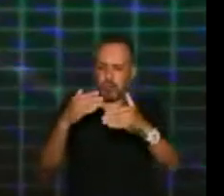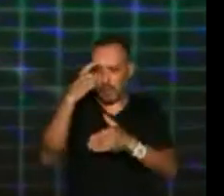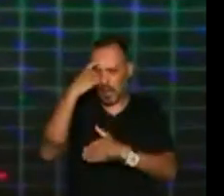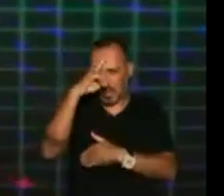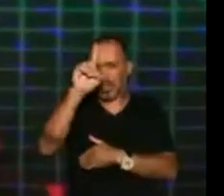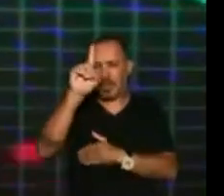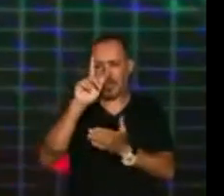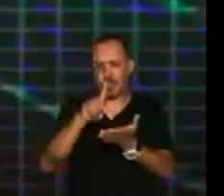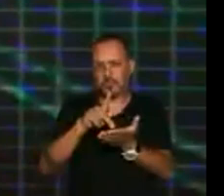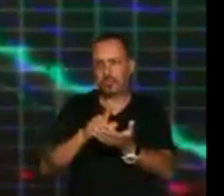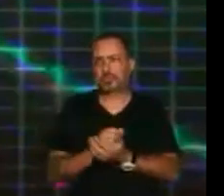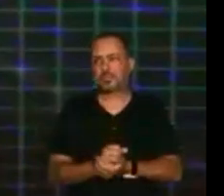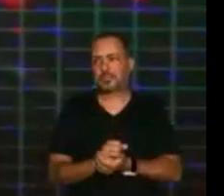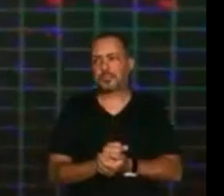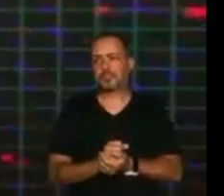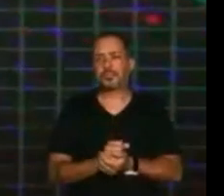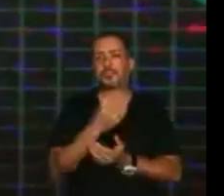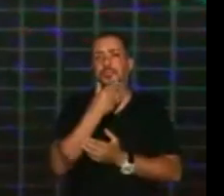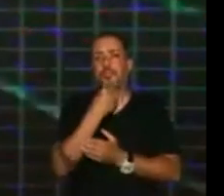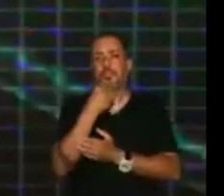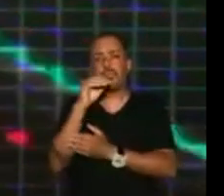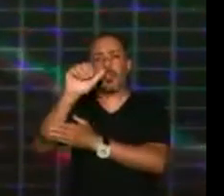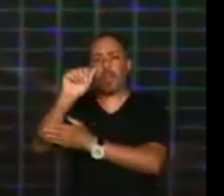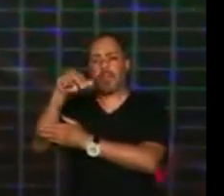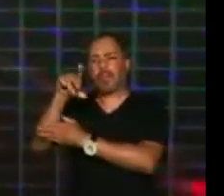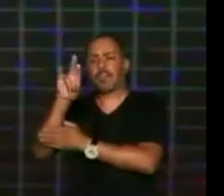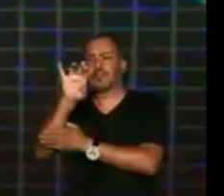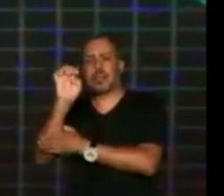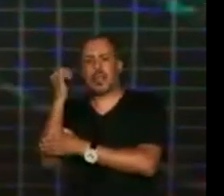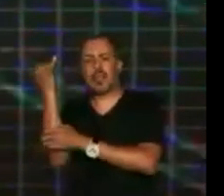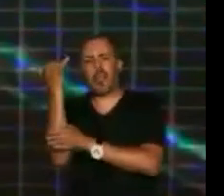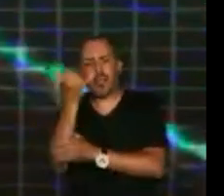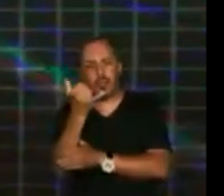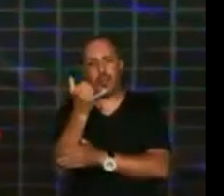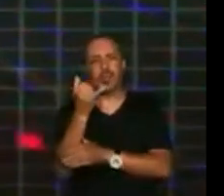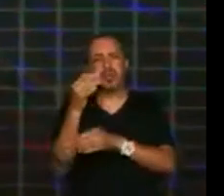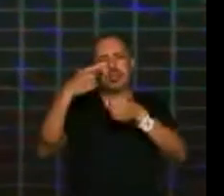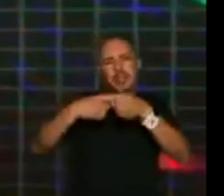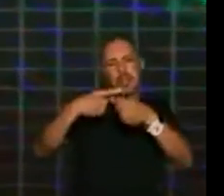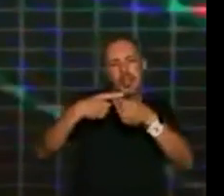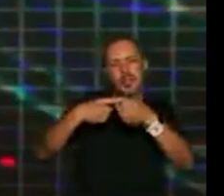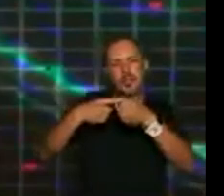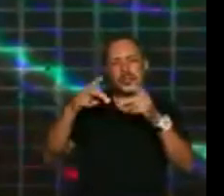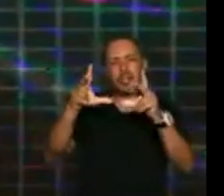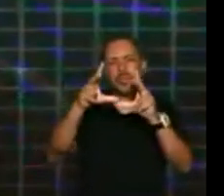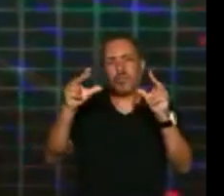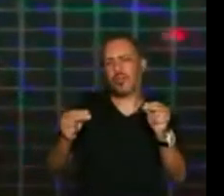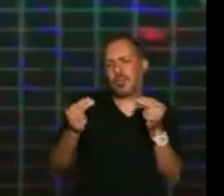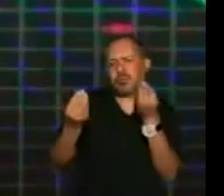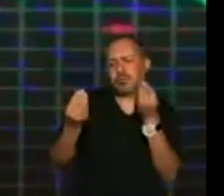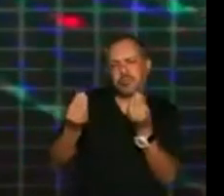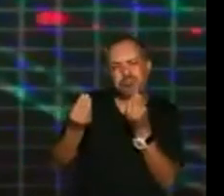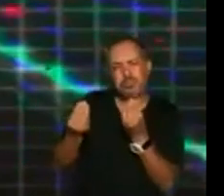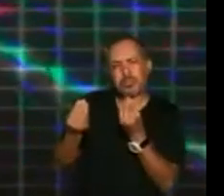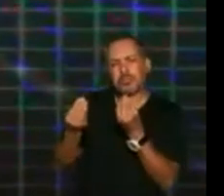ideias ali. E o próprio André falou bastante aí de Floripa, como uma das cidades aqui também